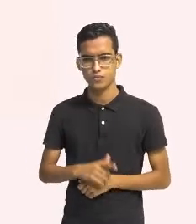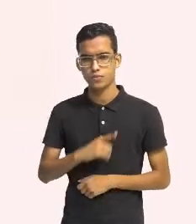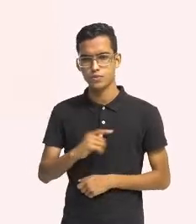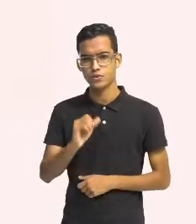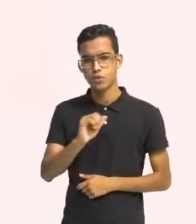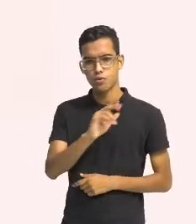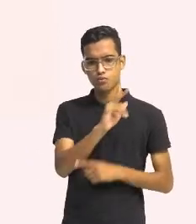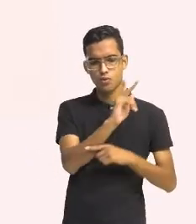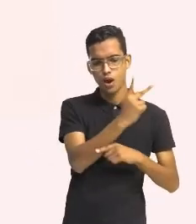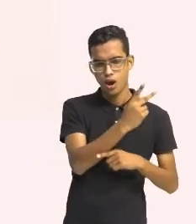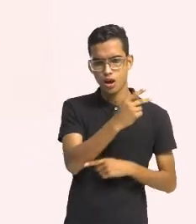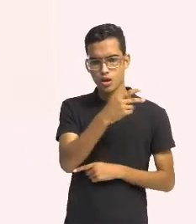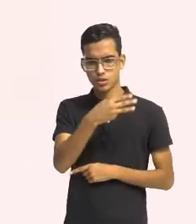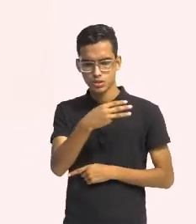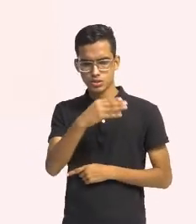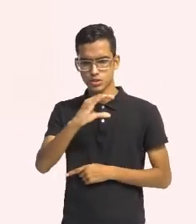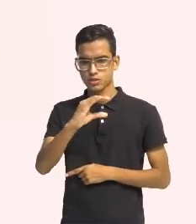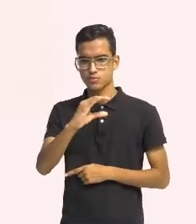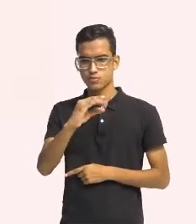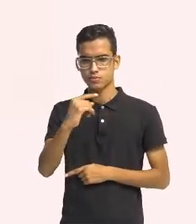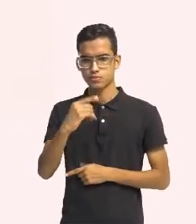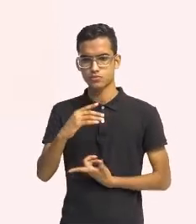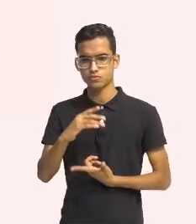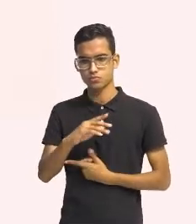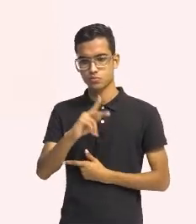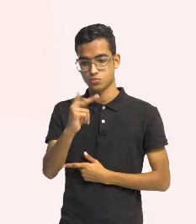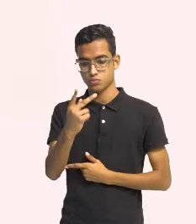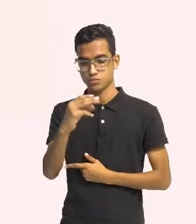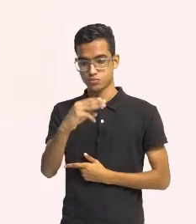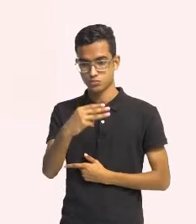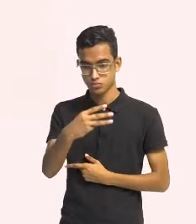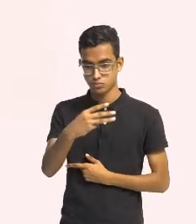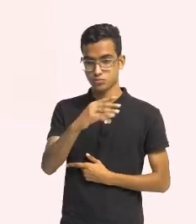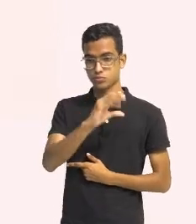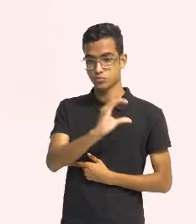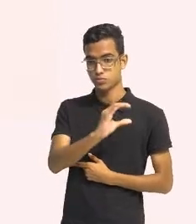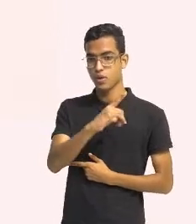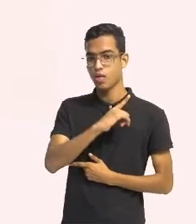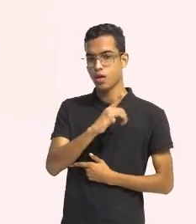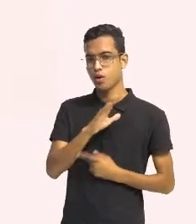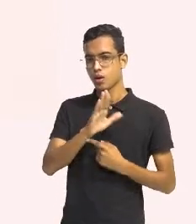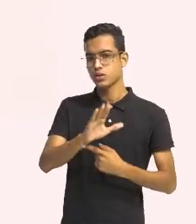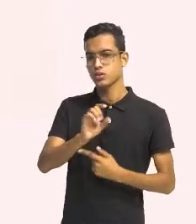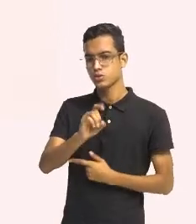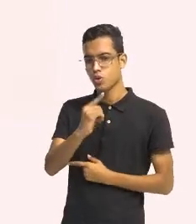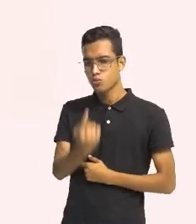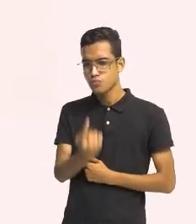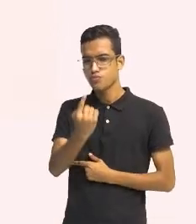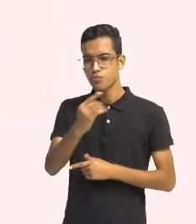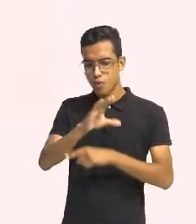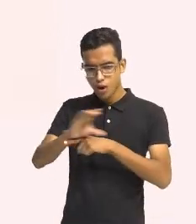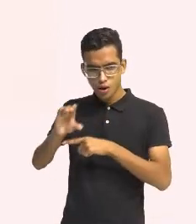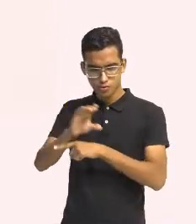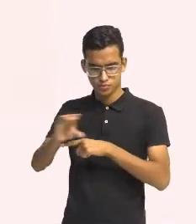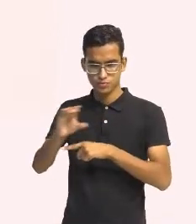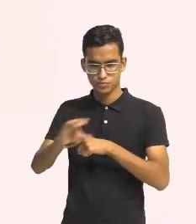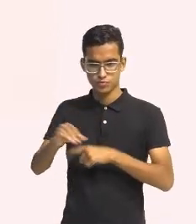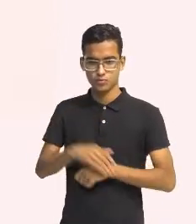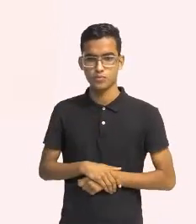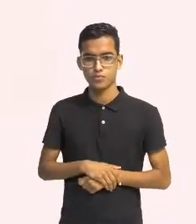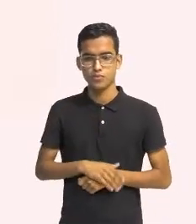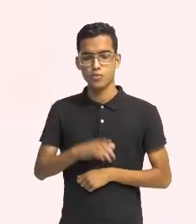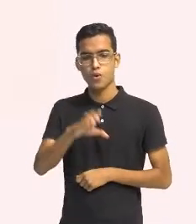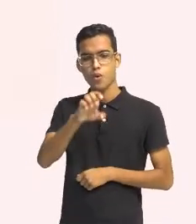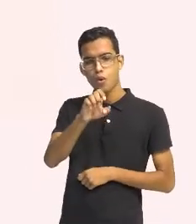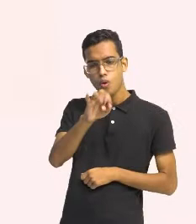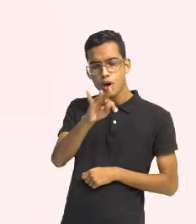apenas no carbono, né? A gente tem um carbono como radical, né, como ramificação. Você precisa saber que o etil